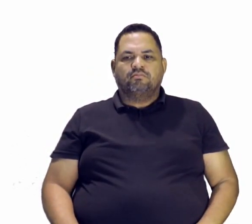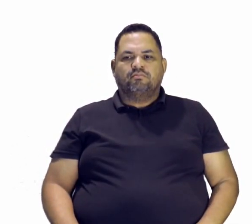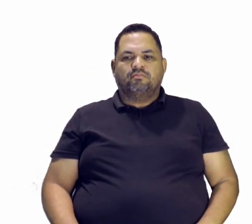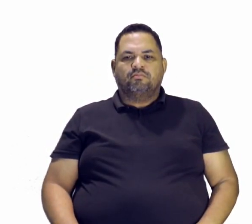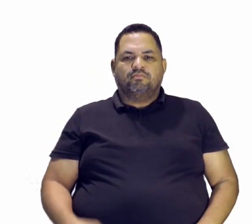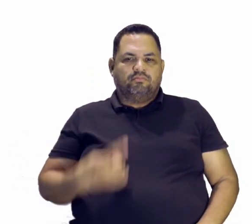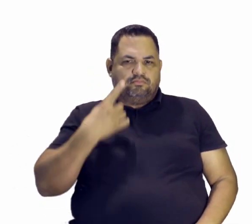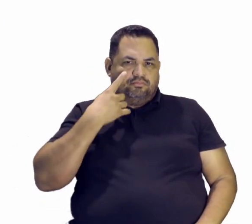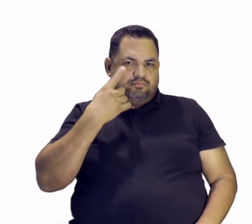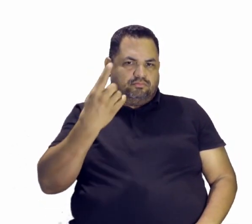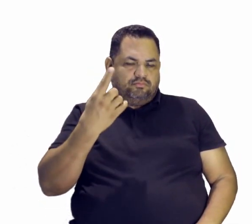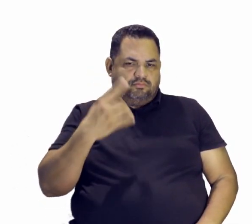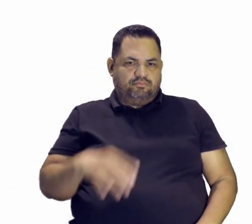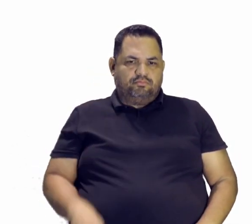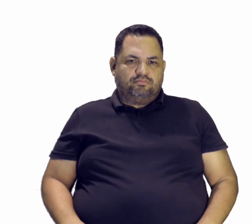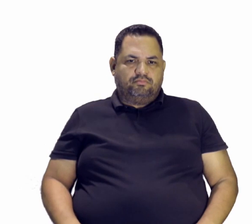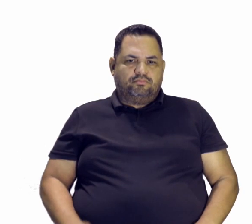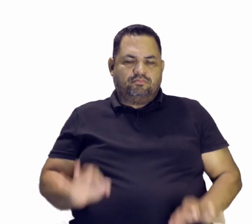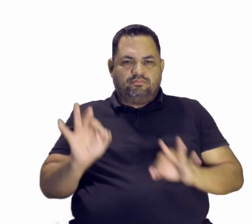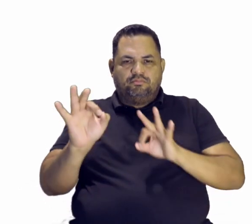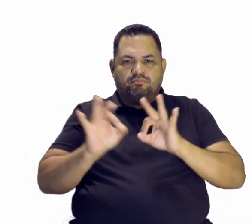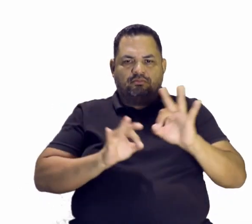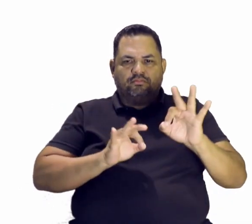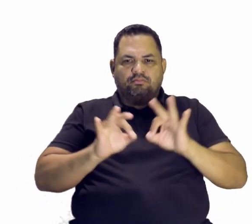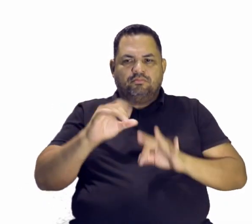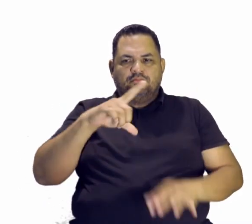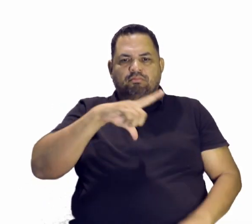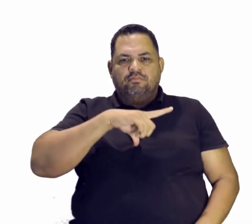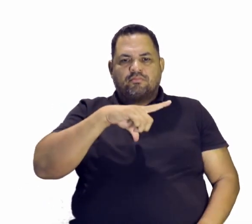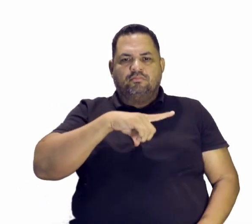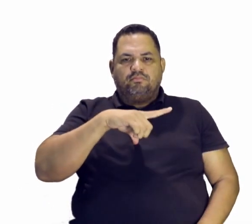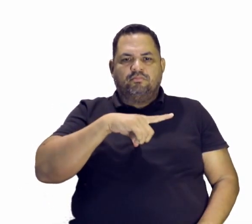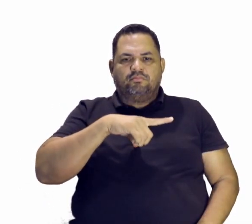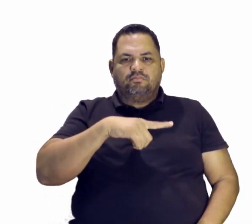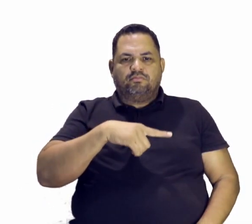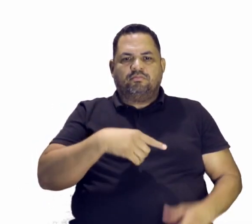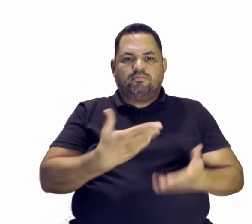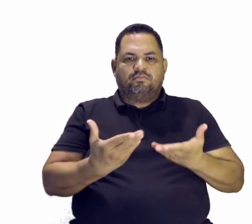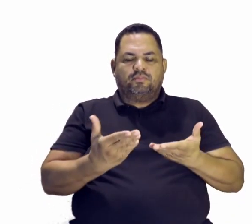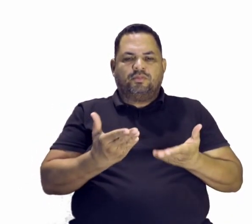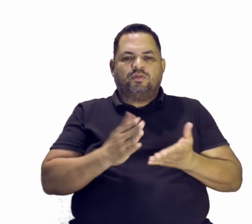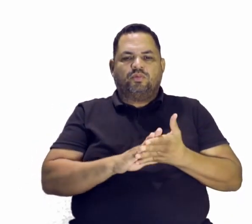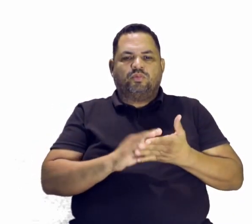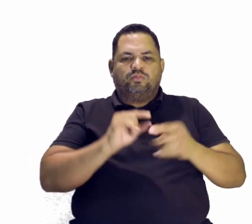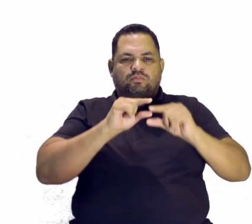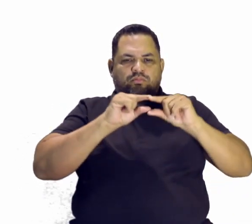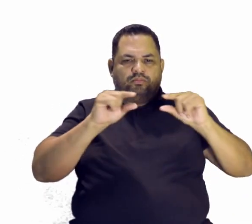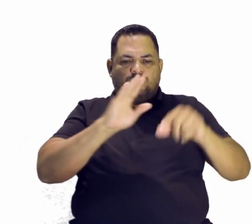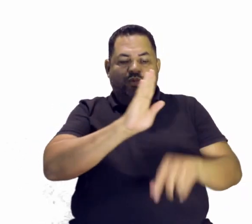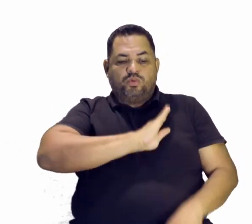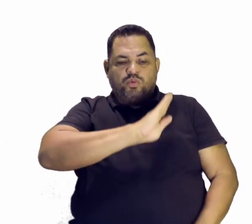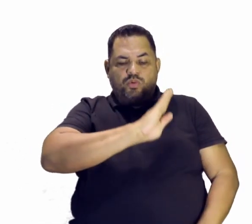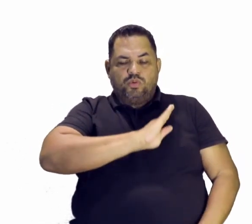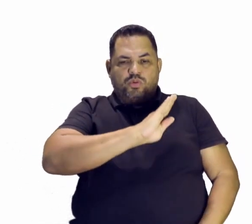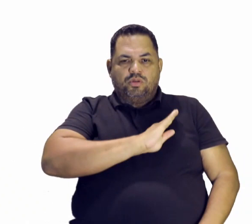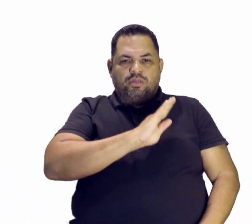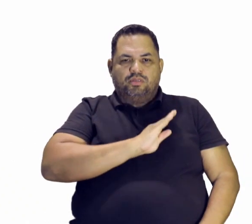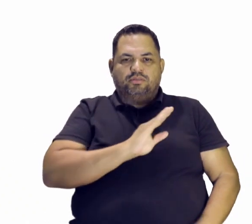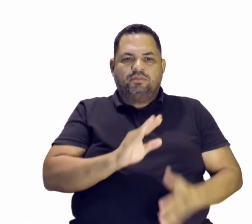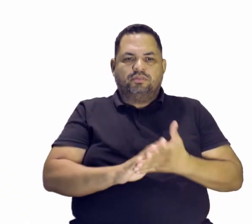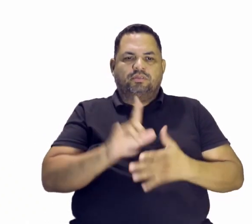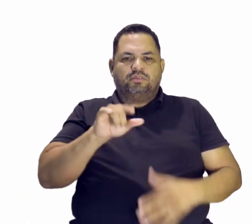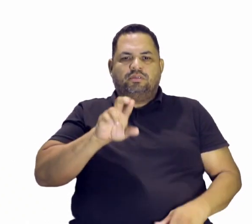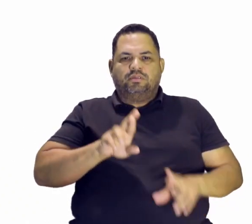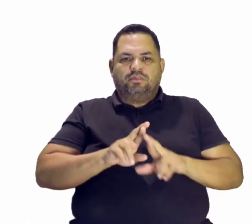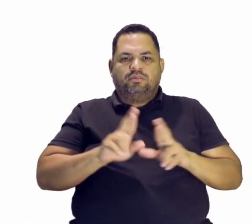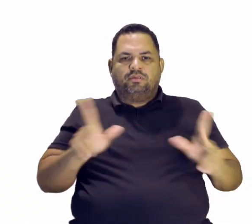um pouquinho mais no centro o formato que tem aqui o músculo cardíaco, tá vendo? É diferente. E olha aqui o